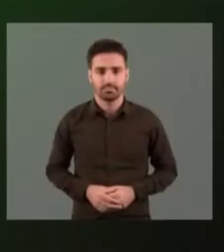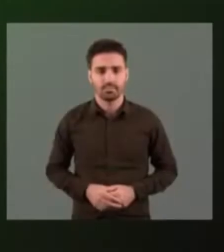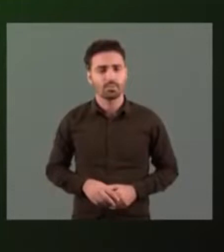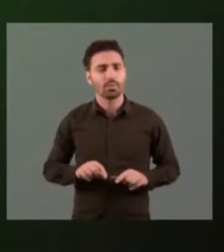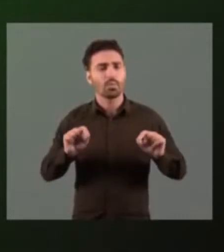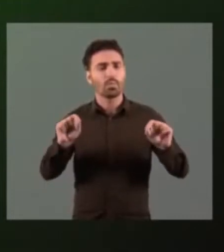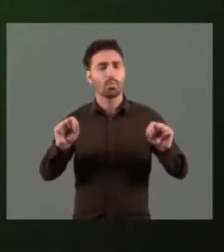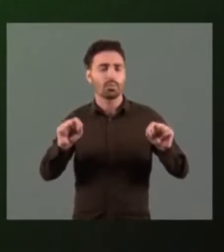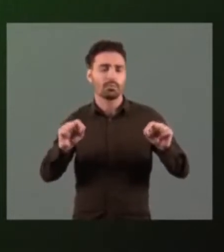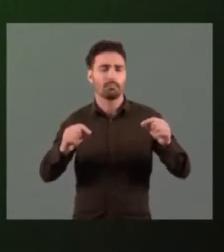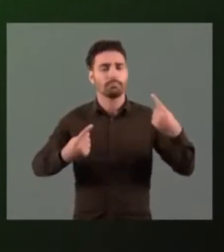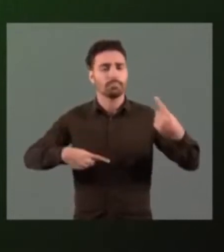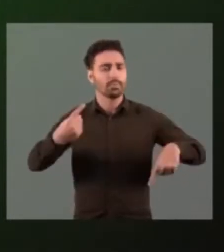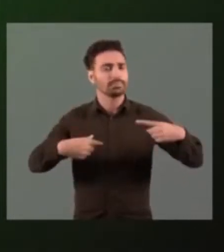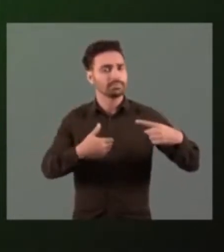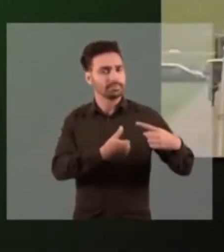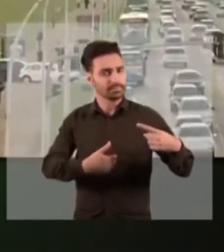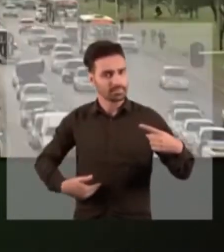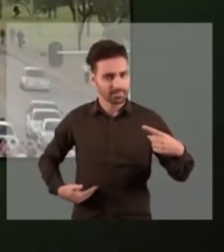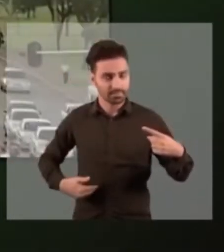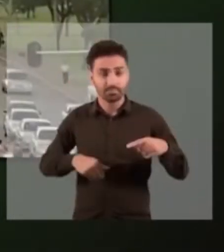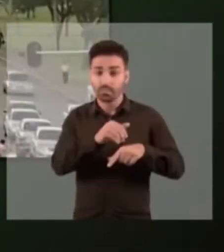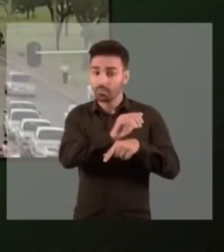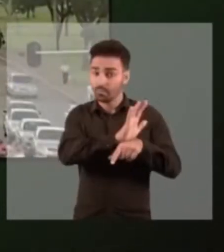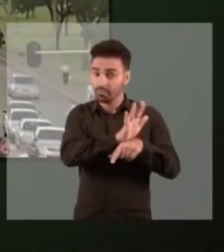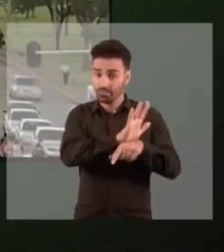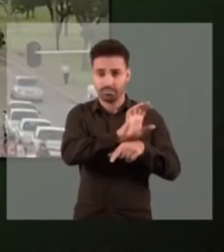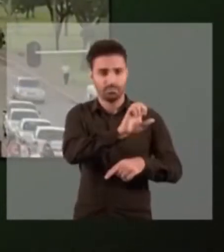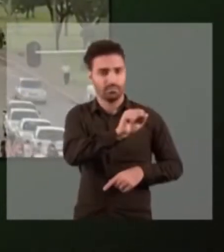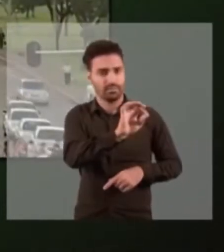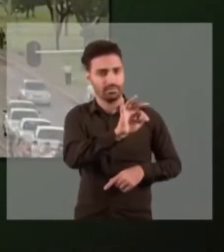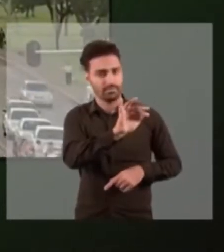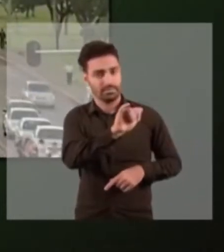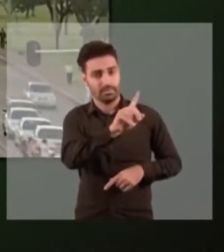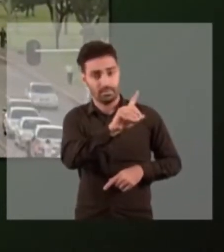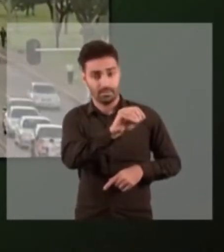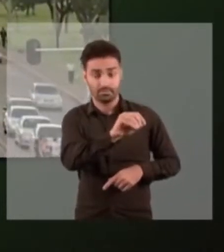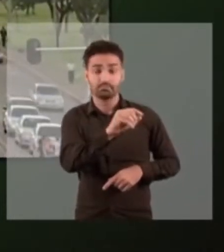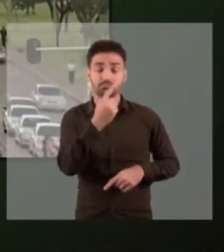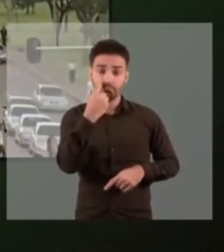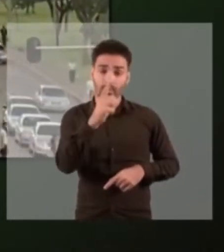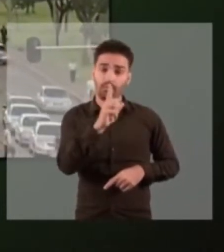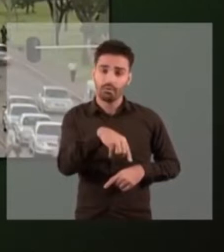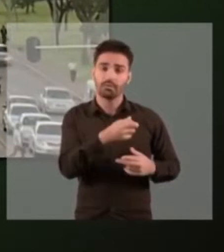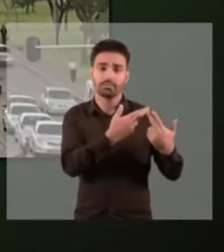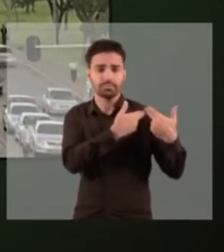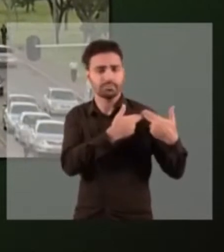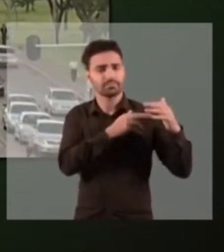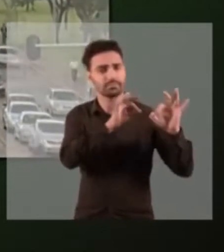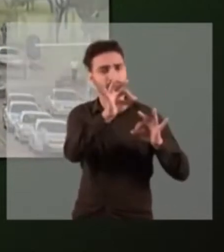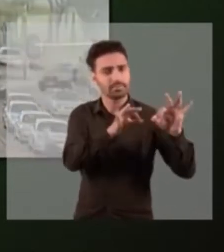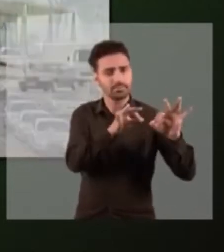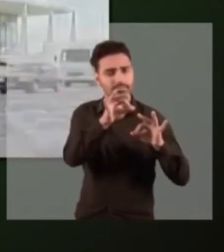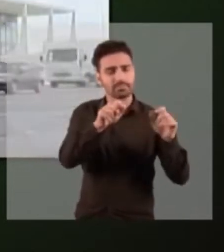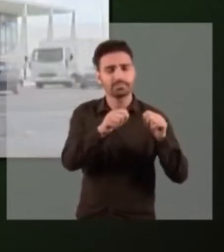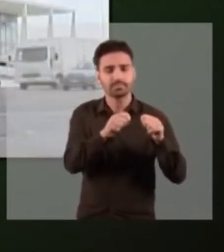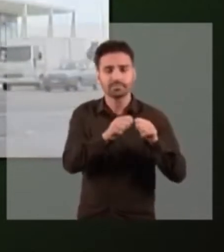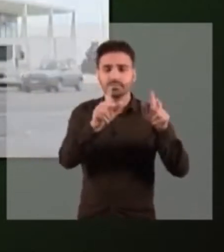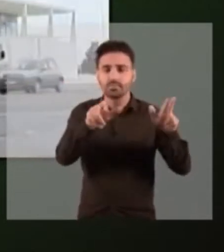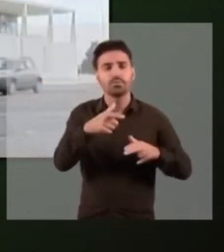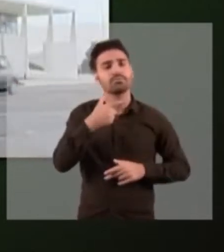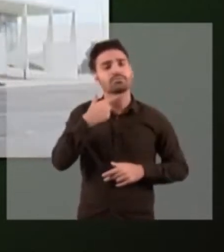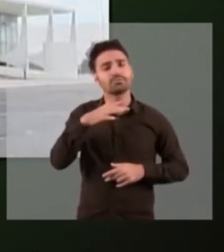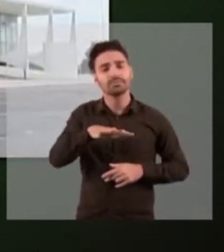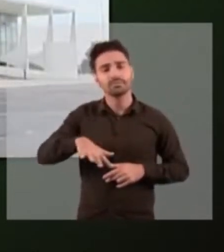O que são políticas públicas? No vídeo sobre Estado, vimos que ele é o responsável por organizar e exercer a vontade